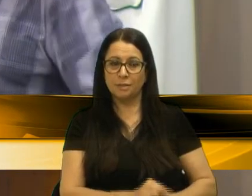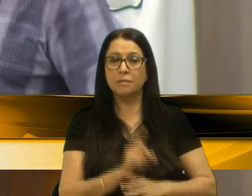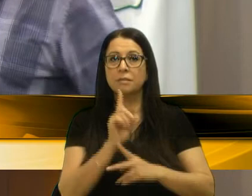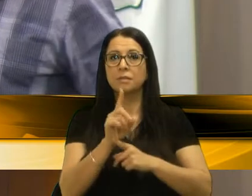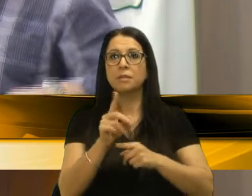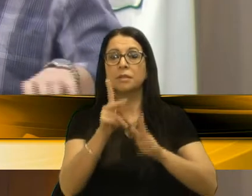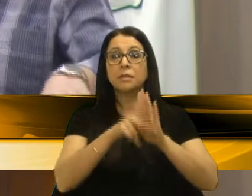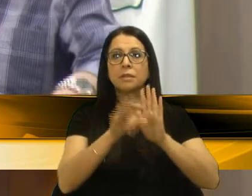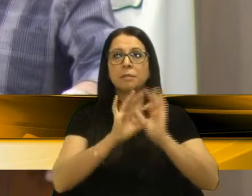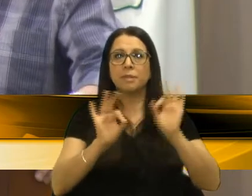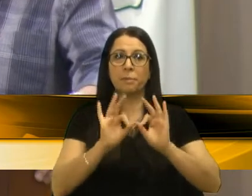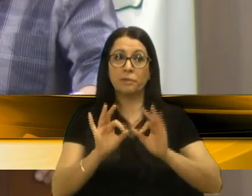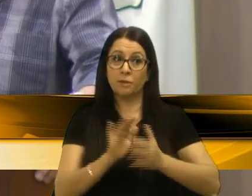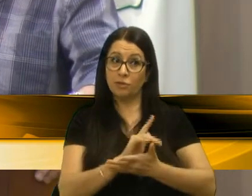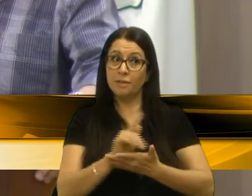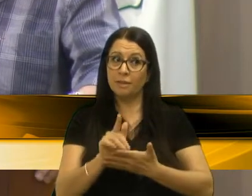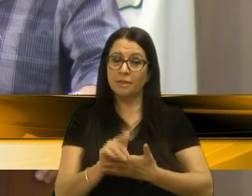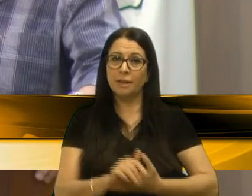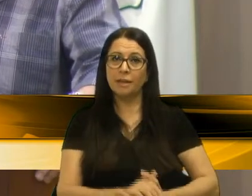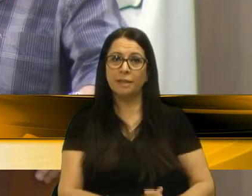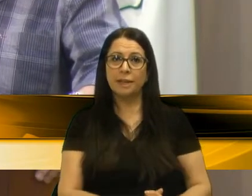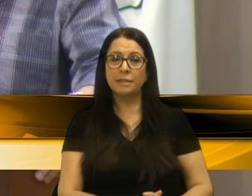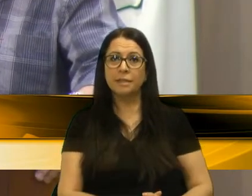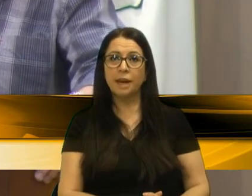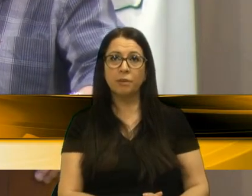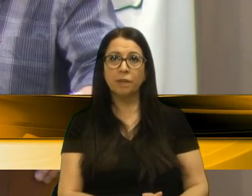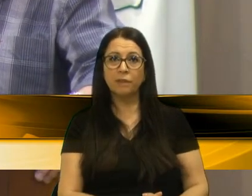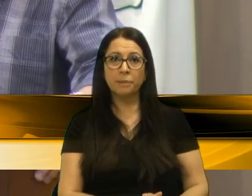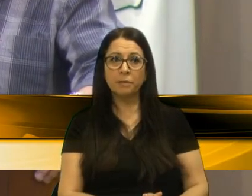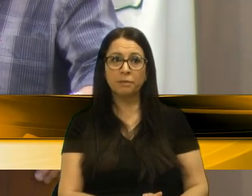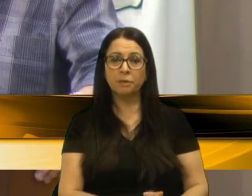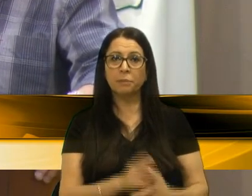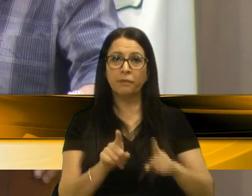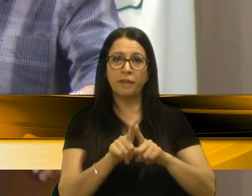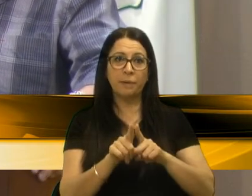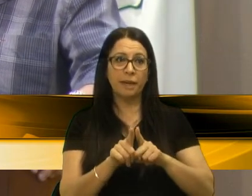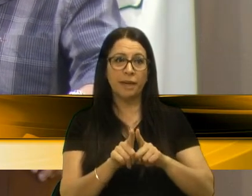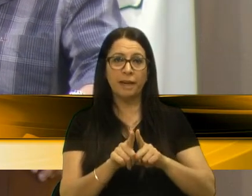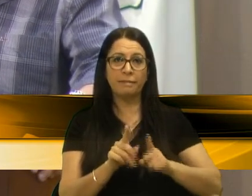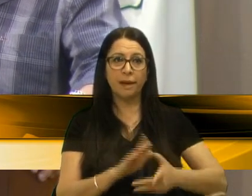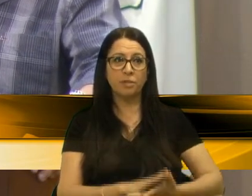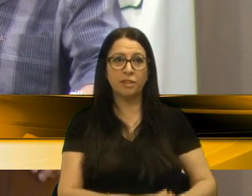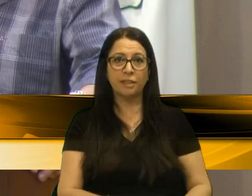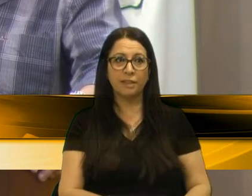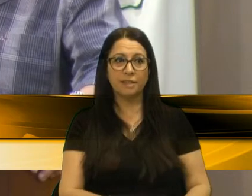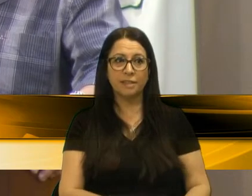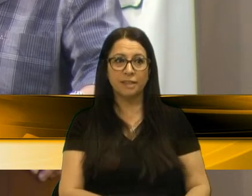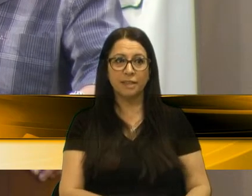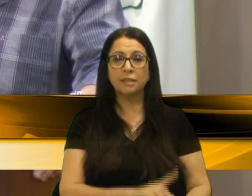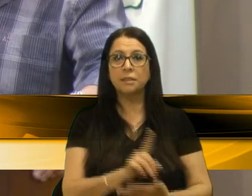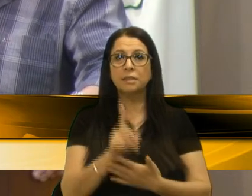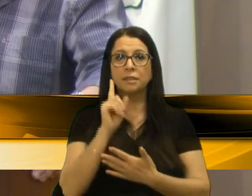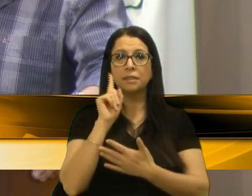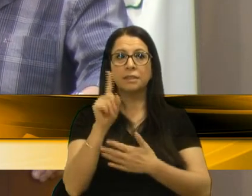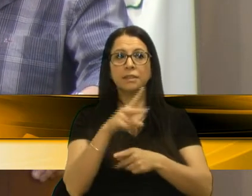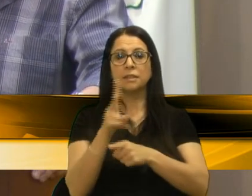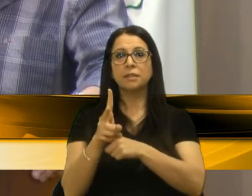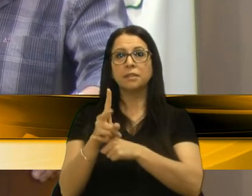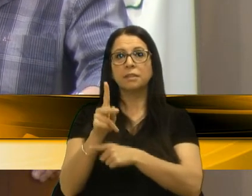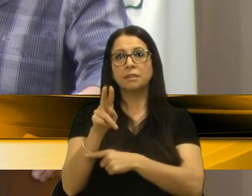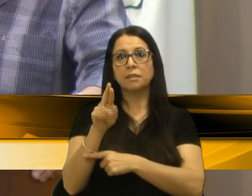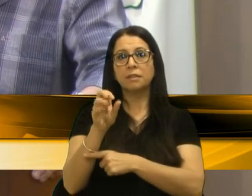de Desenvolvimento Integrado. Ontem, com a presença do presidente dessa casa, nosso procurador